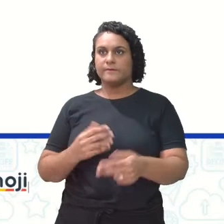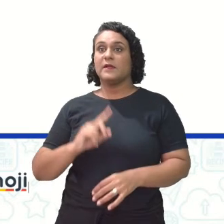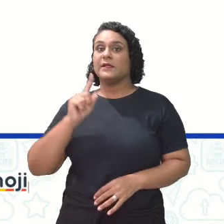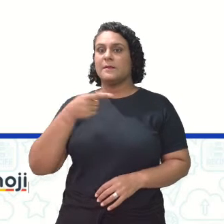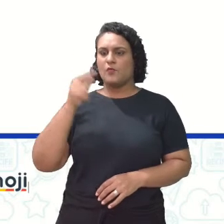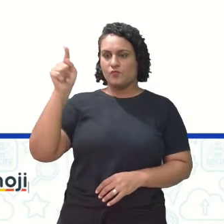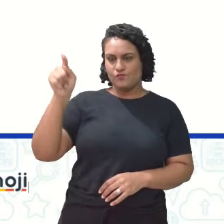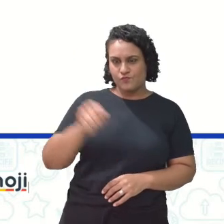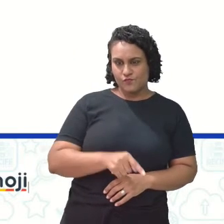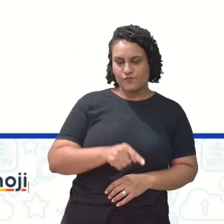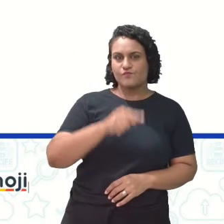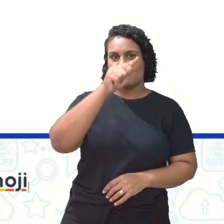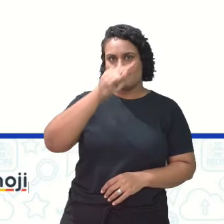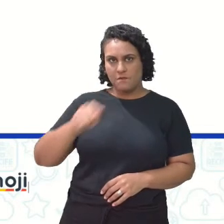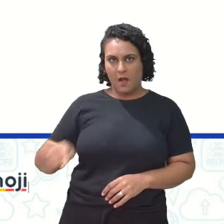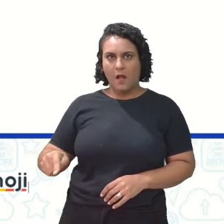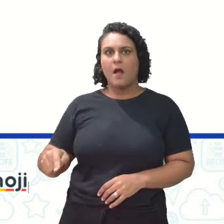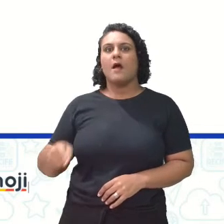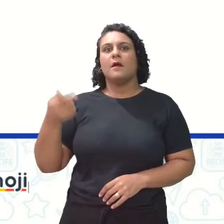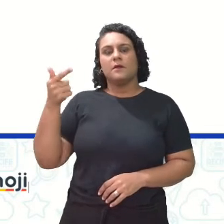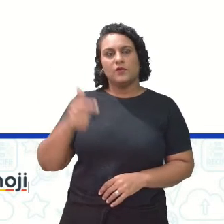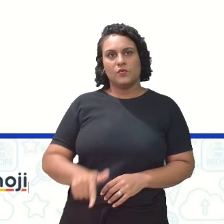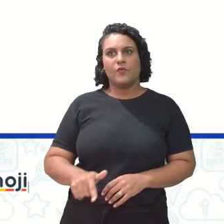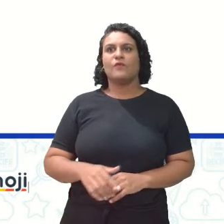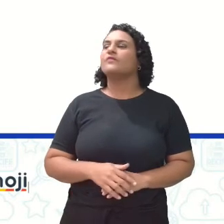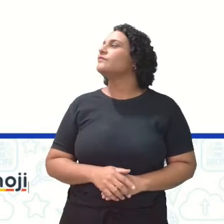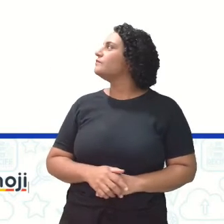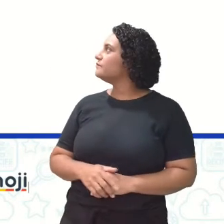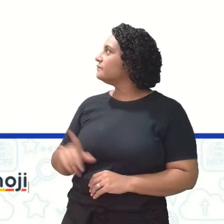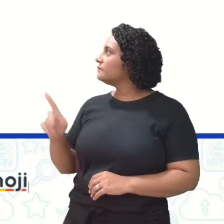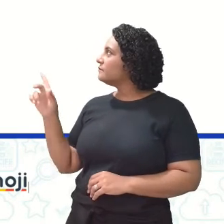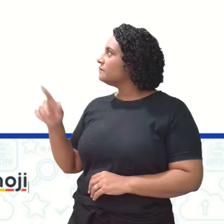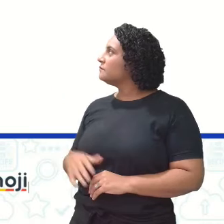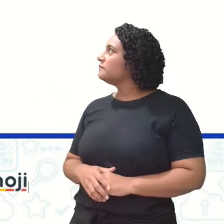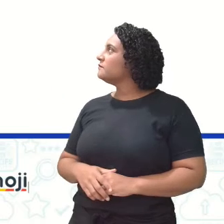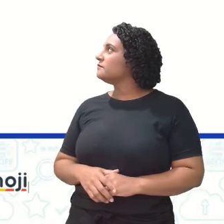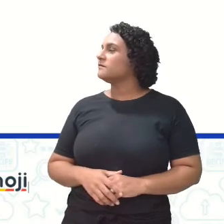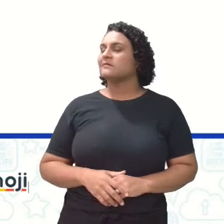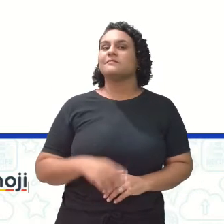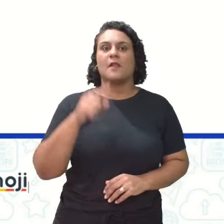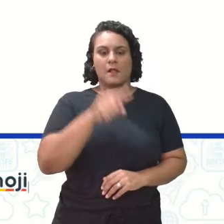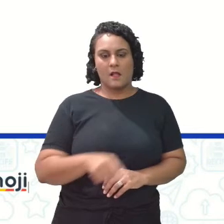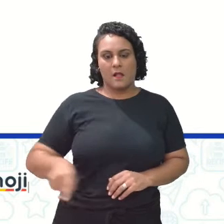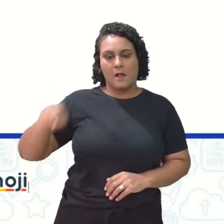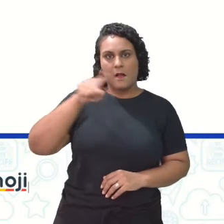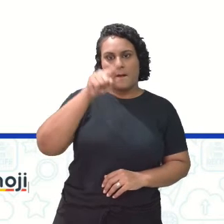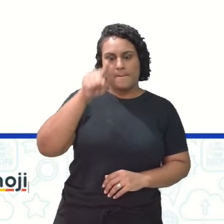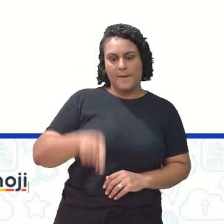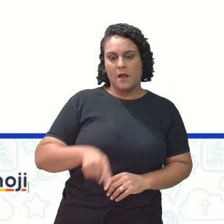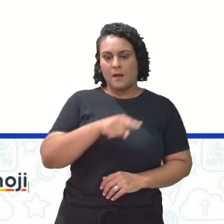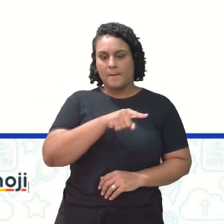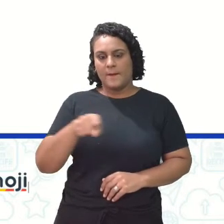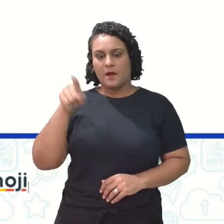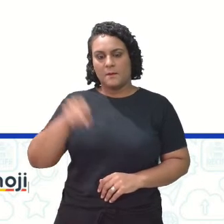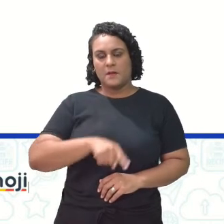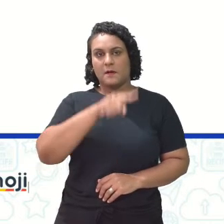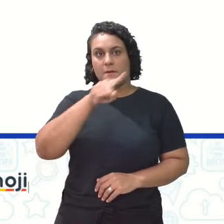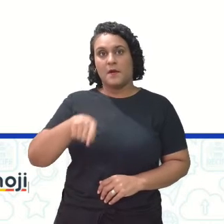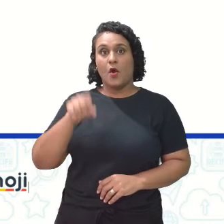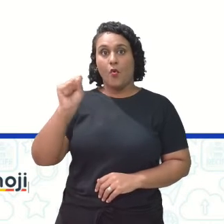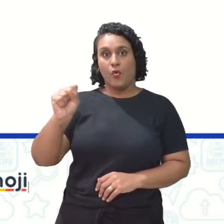E depois, dividir de novo, ou seja, dividir aí esse círculo em 8 pedacinhos